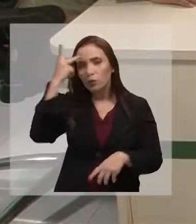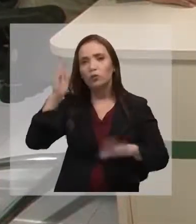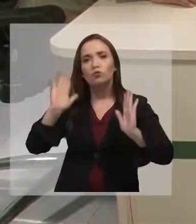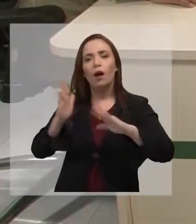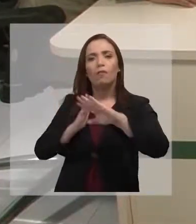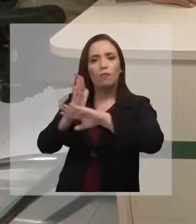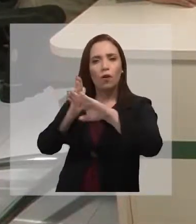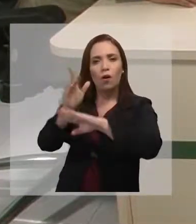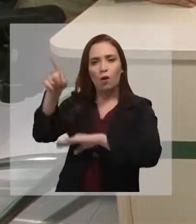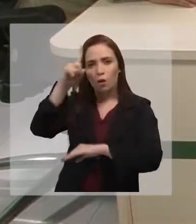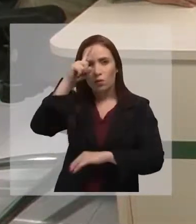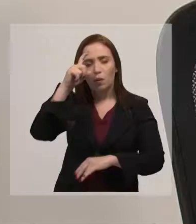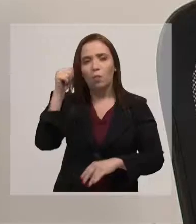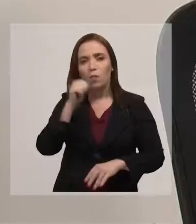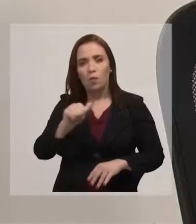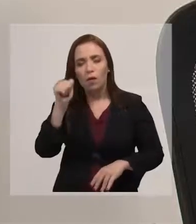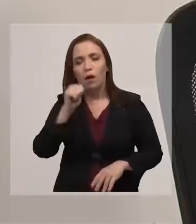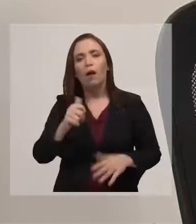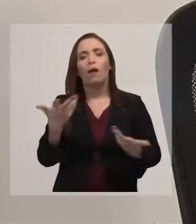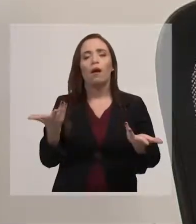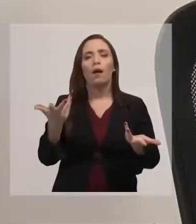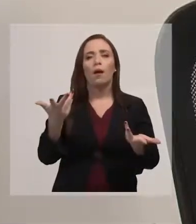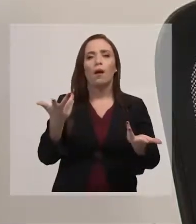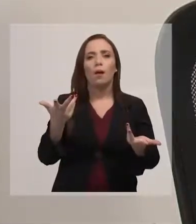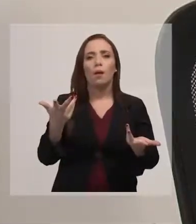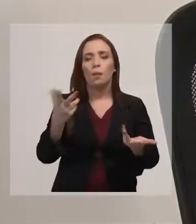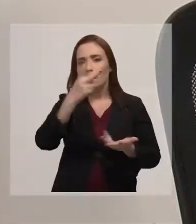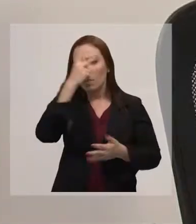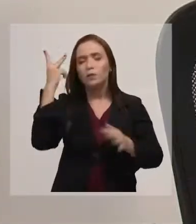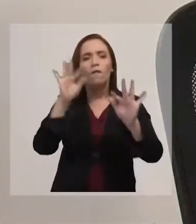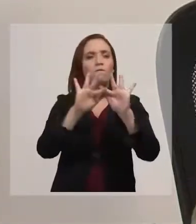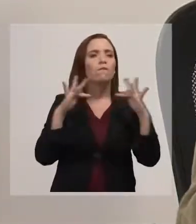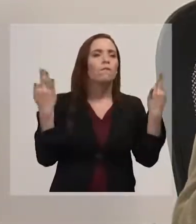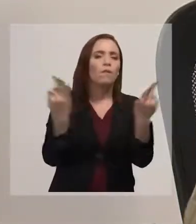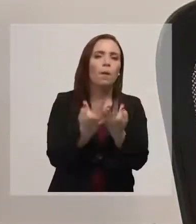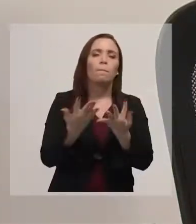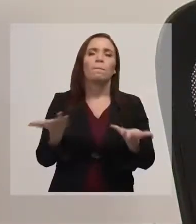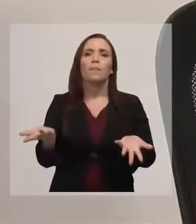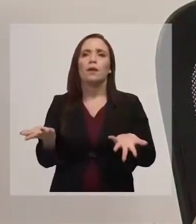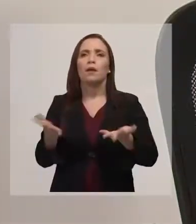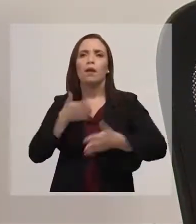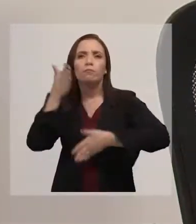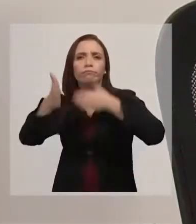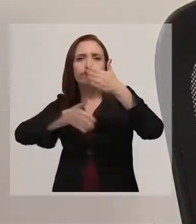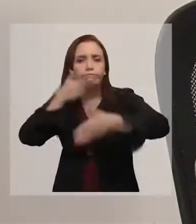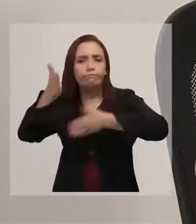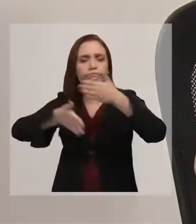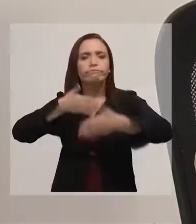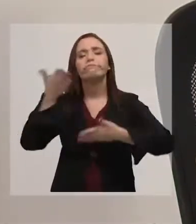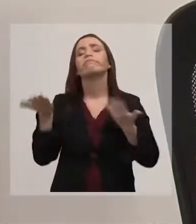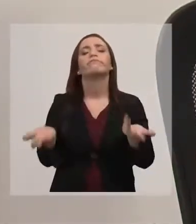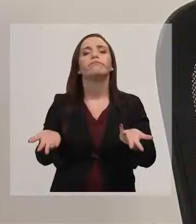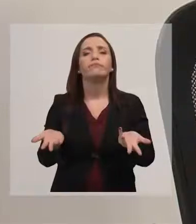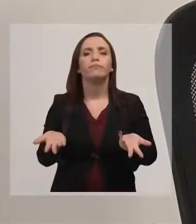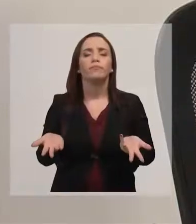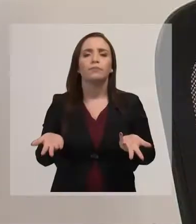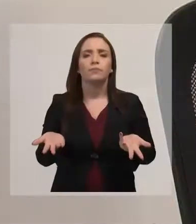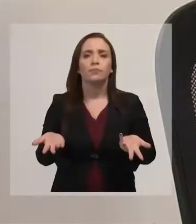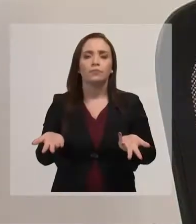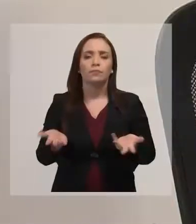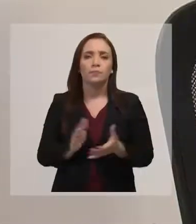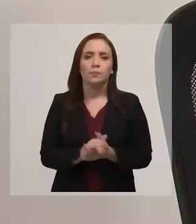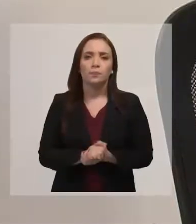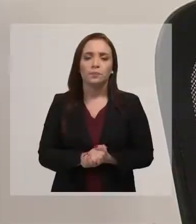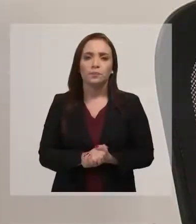foram atendidas, famílias que tiveram pessoas do seu seio familiar